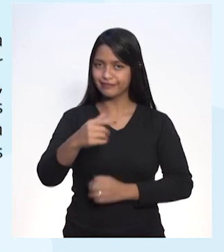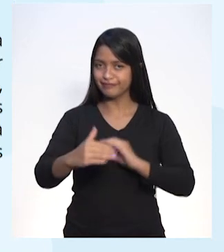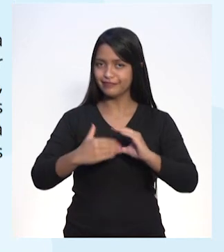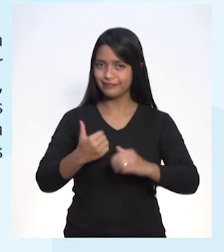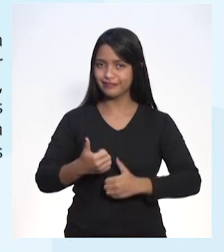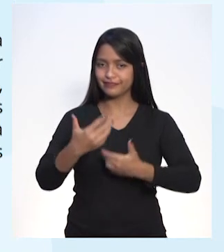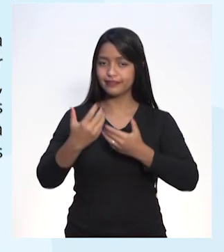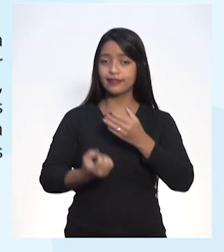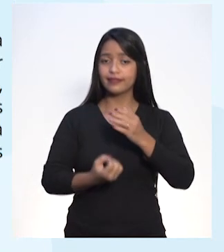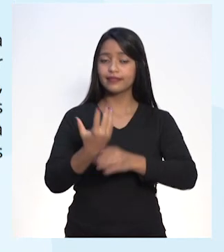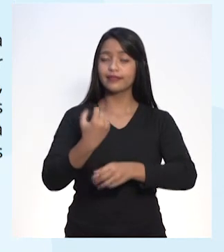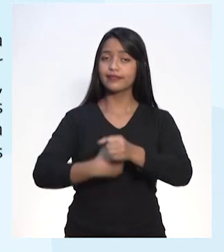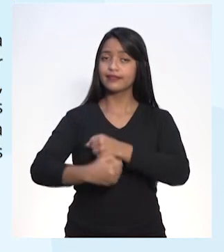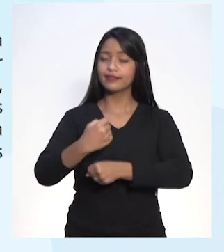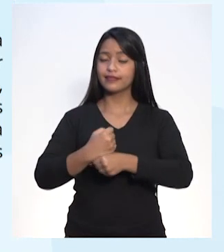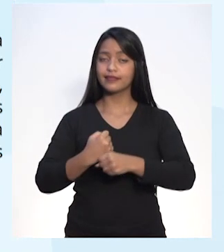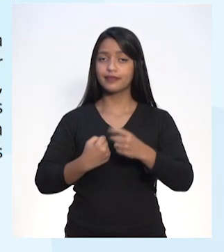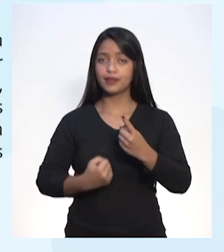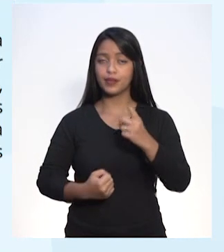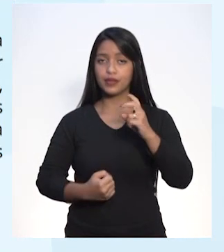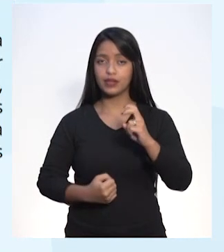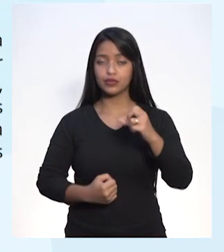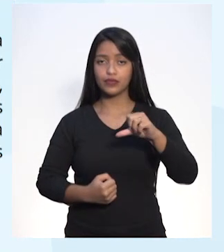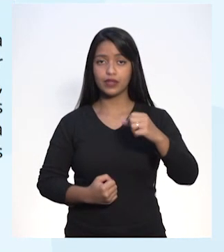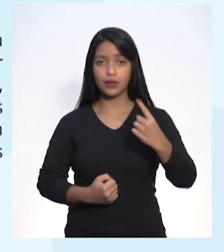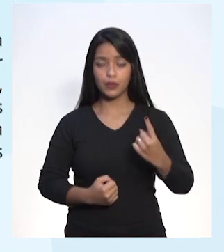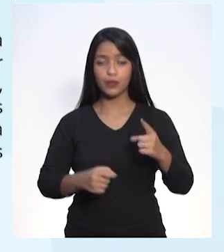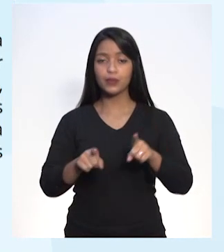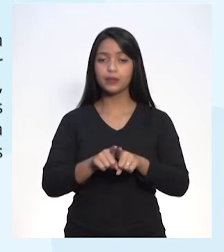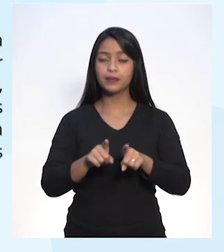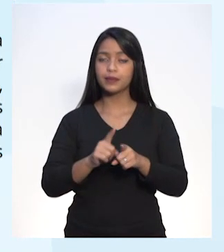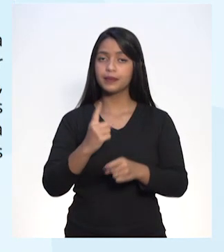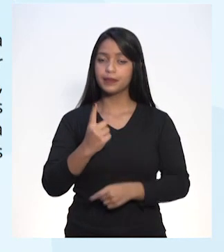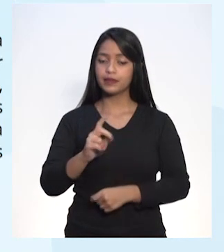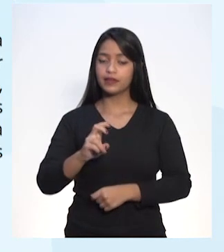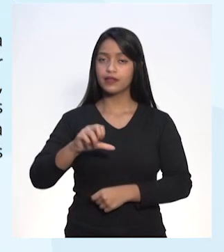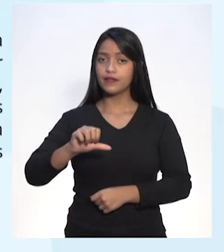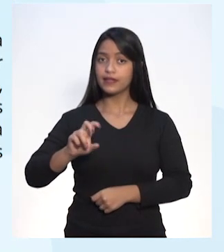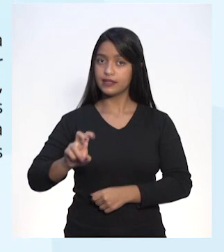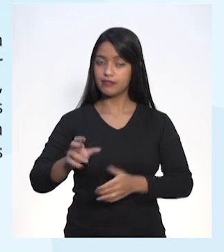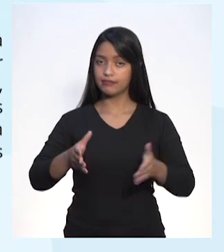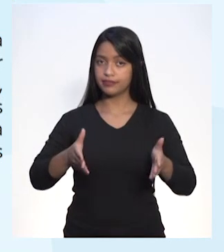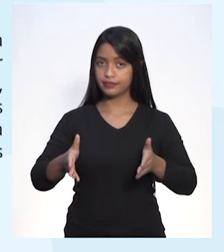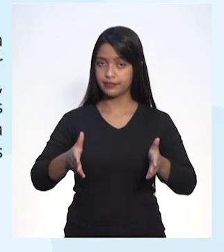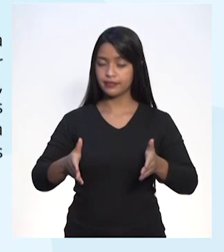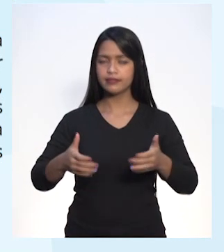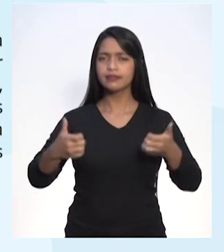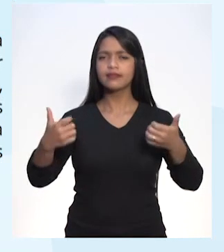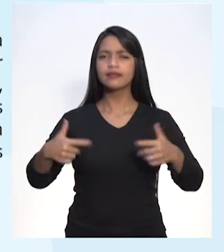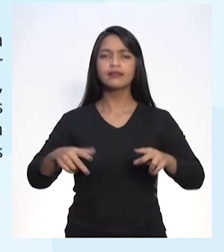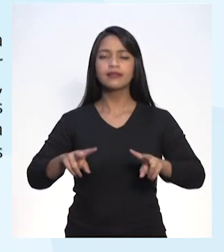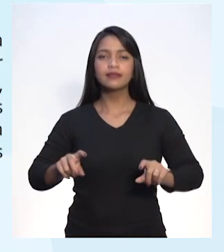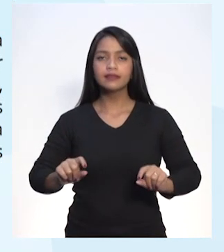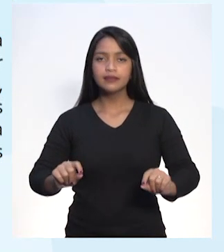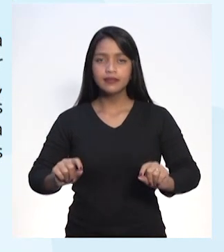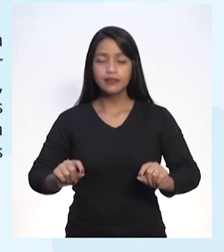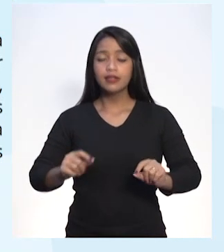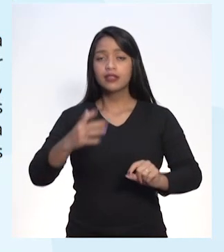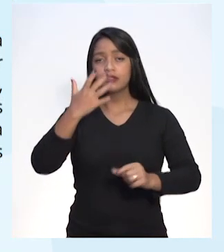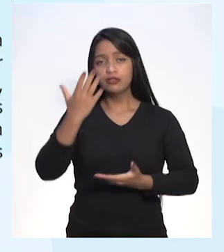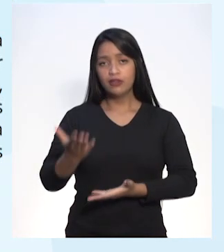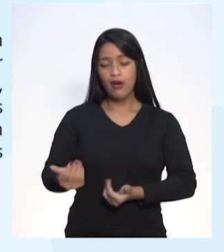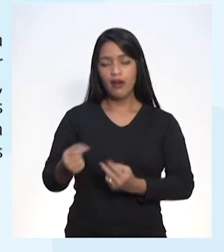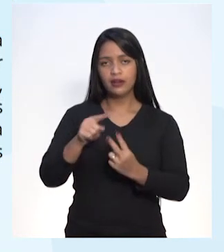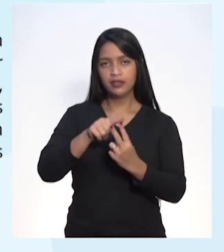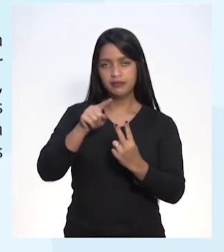vereis representados. Se emprestartes a tudo ouvido, atento, supriremos as